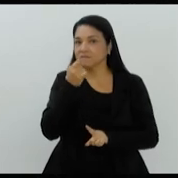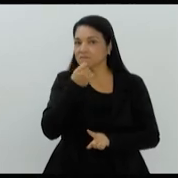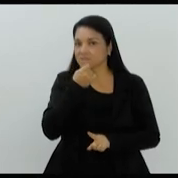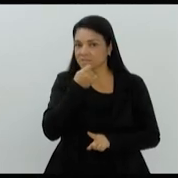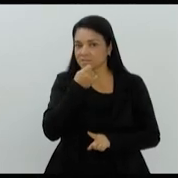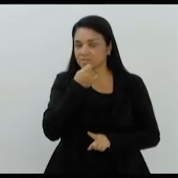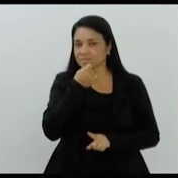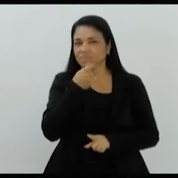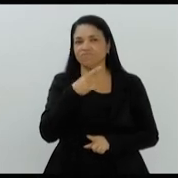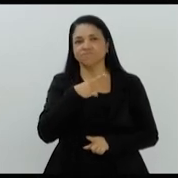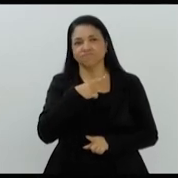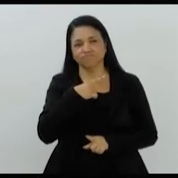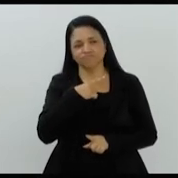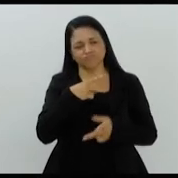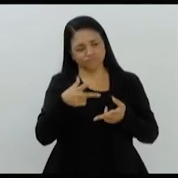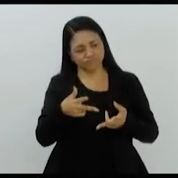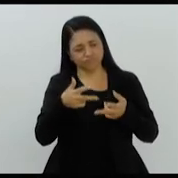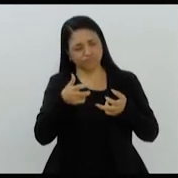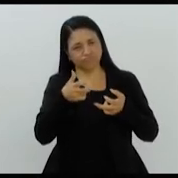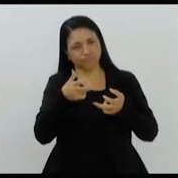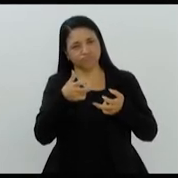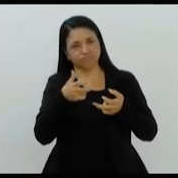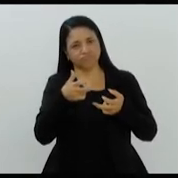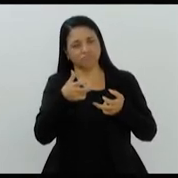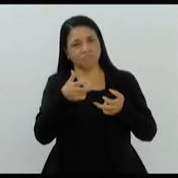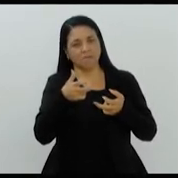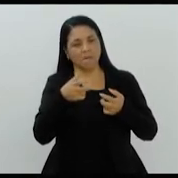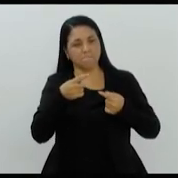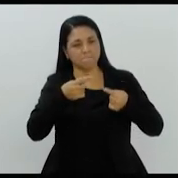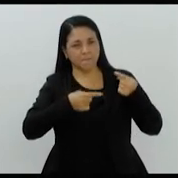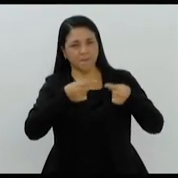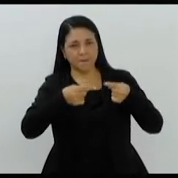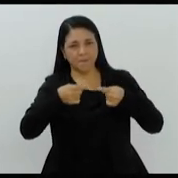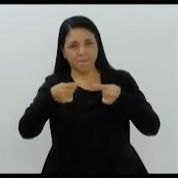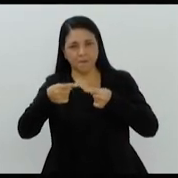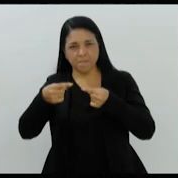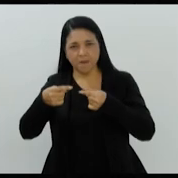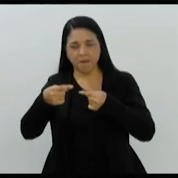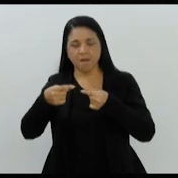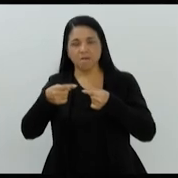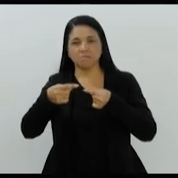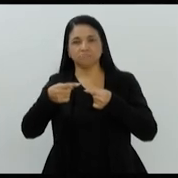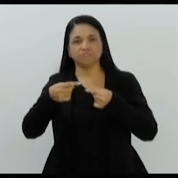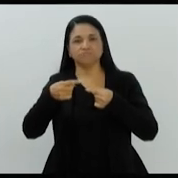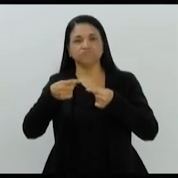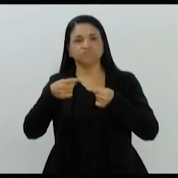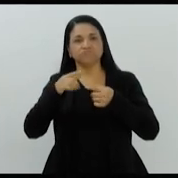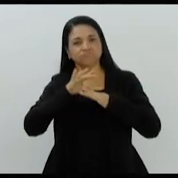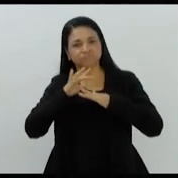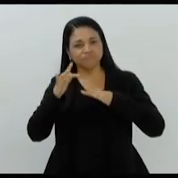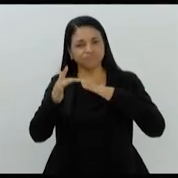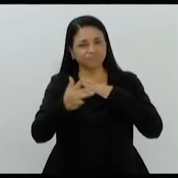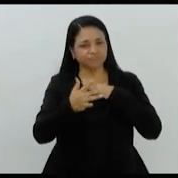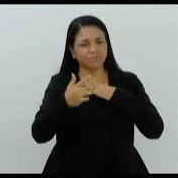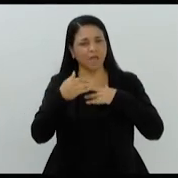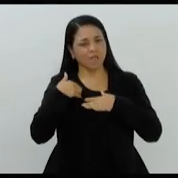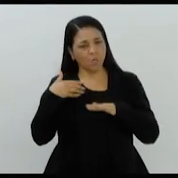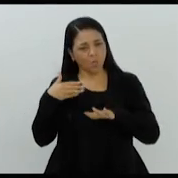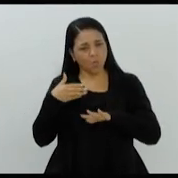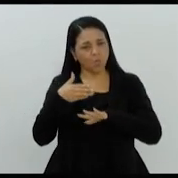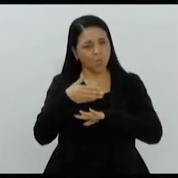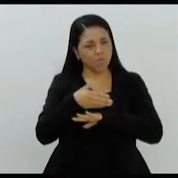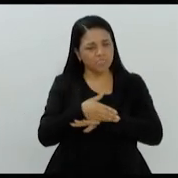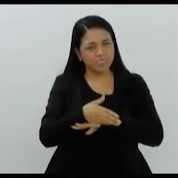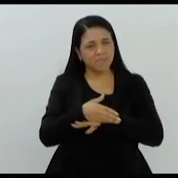uma polêmica na rede, e resolvi entrar nela baseada na minha